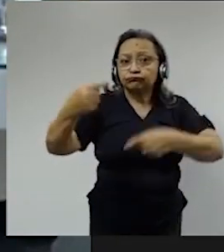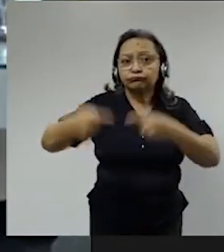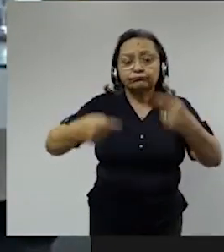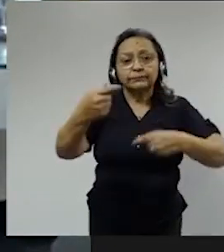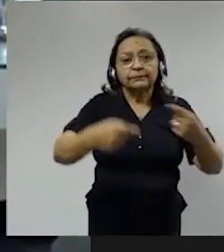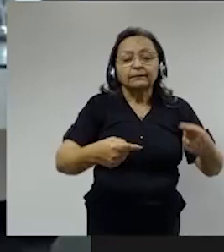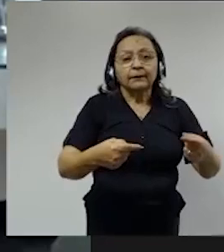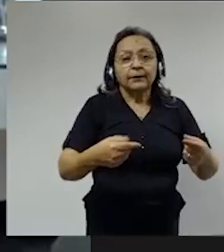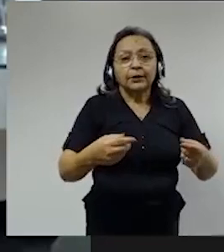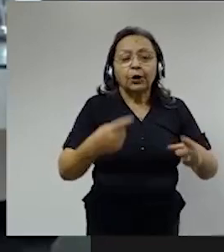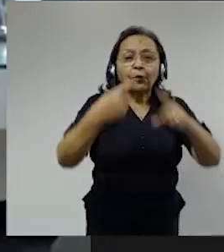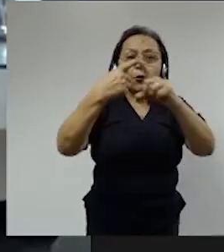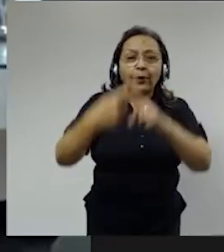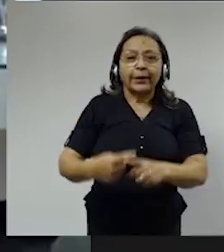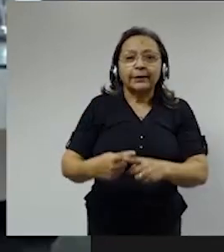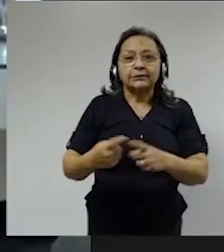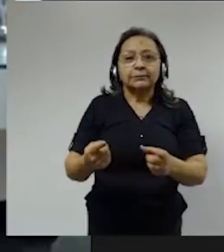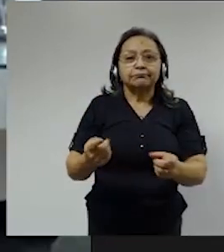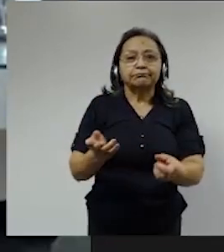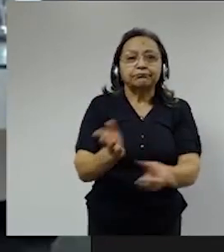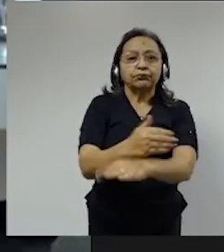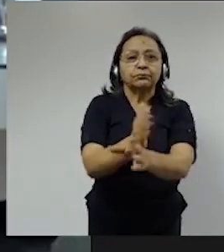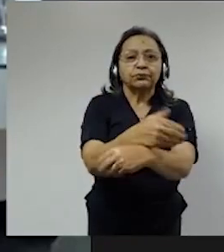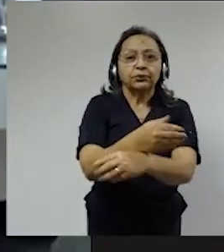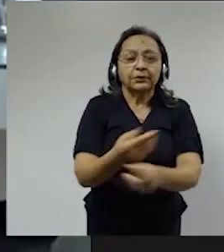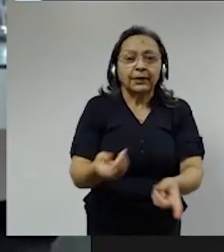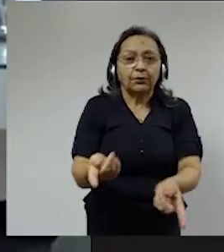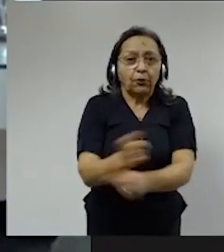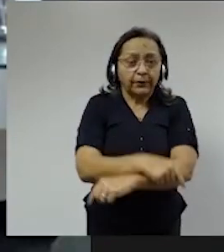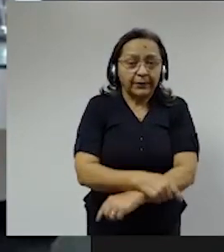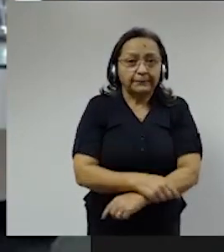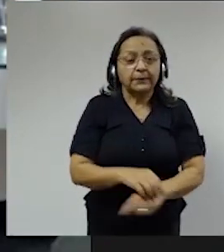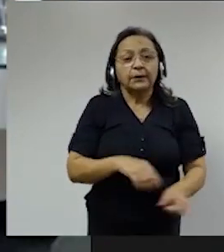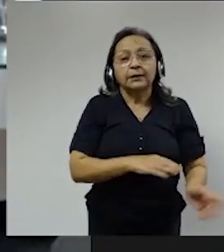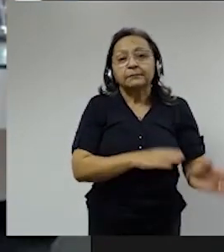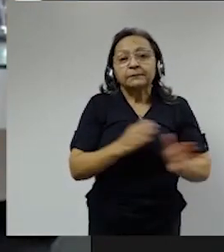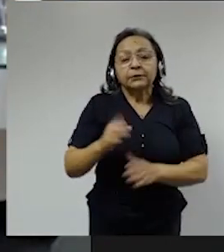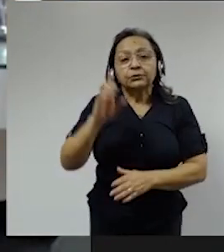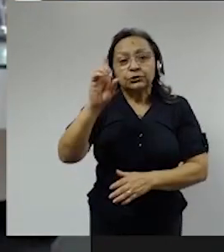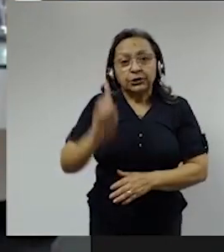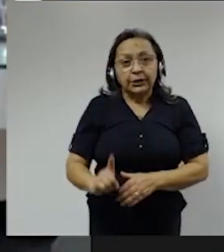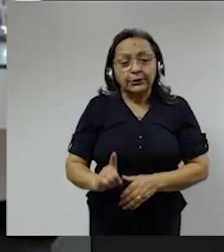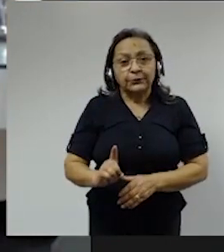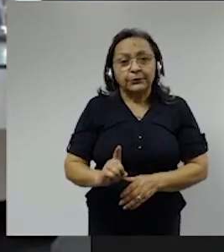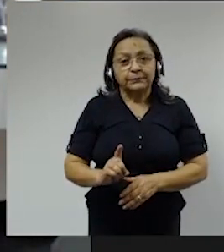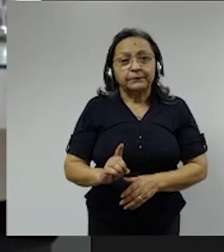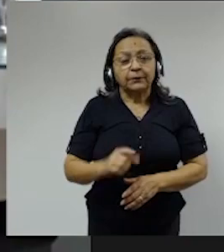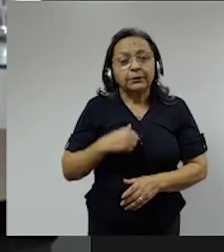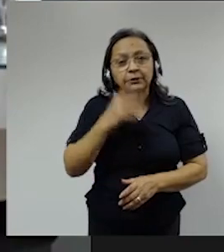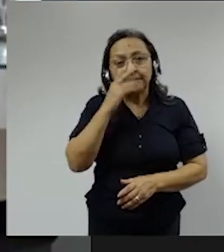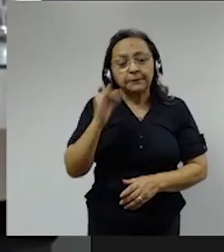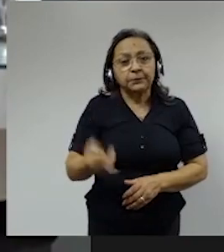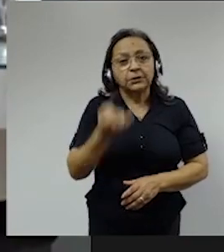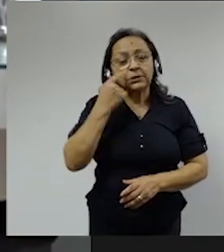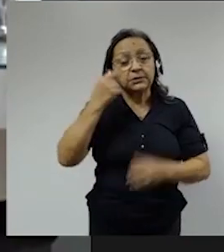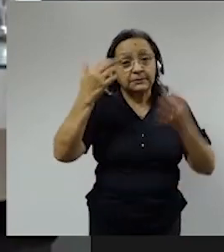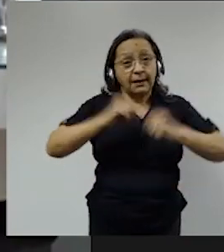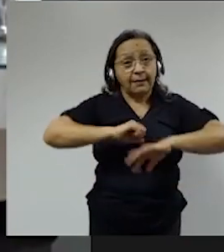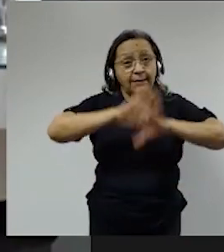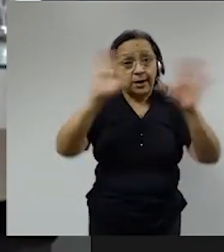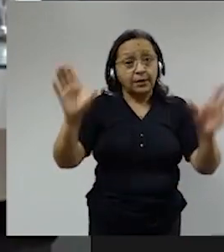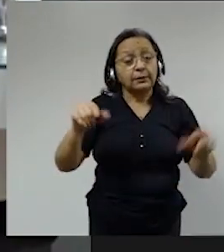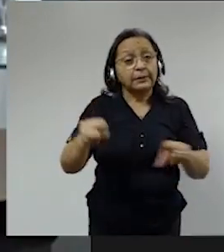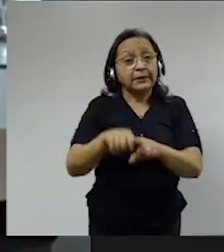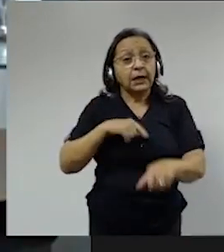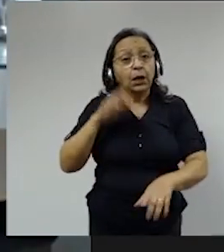de concorrência desleal. Com relação aos direitos industriais, eu acho interessante a gente destacar que é importante a gente ter cuidado quando